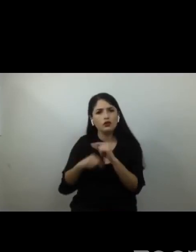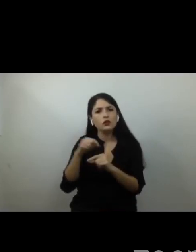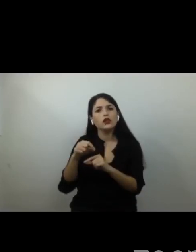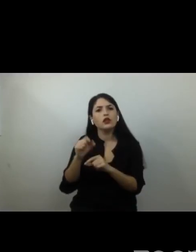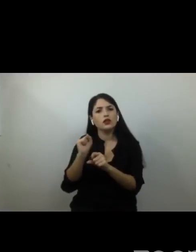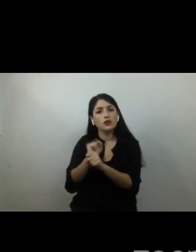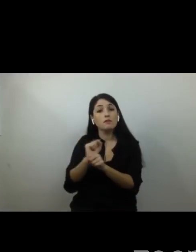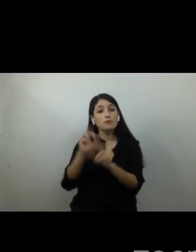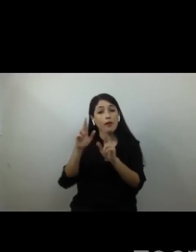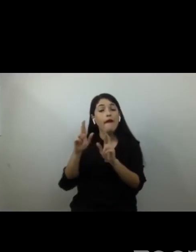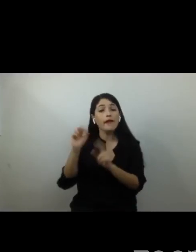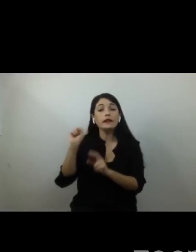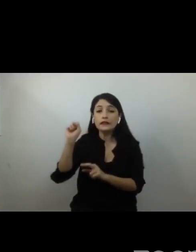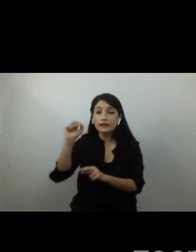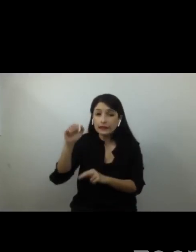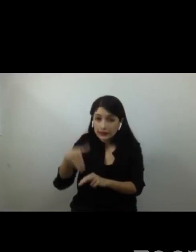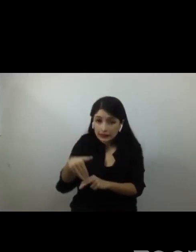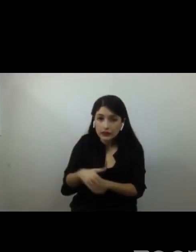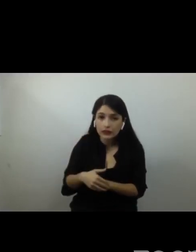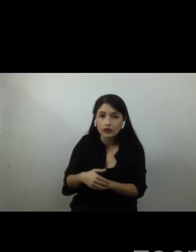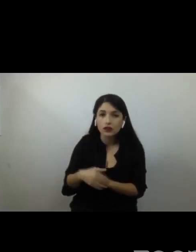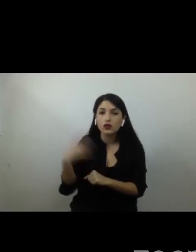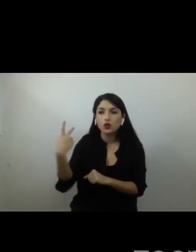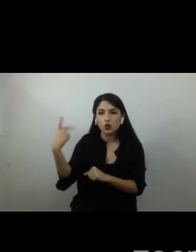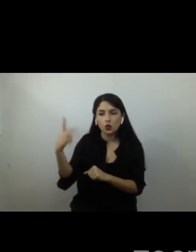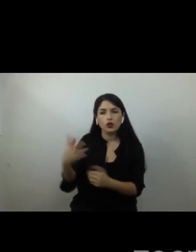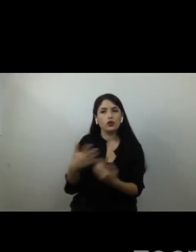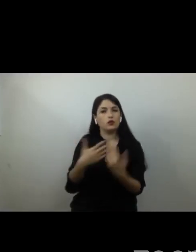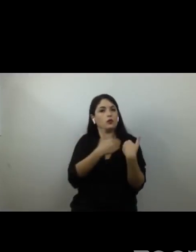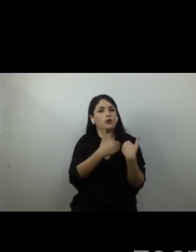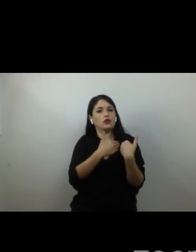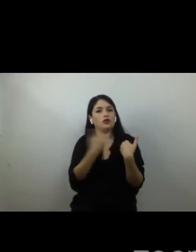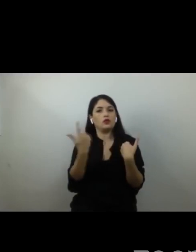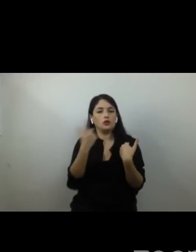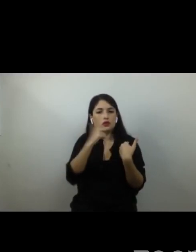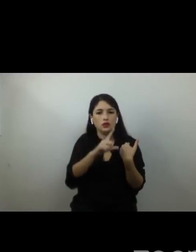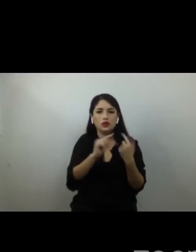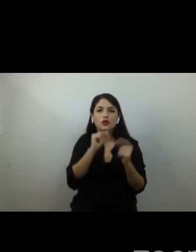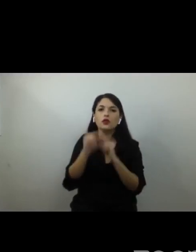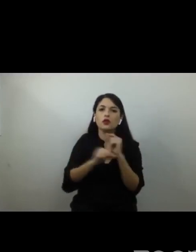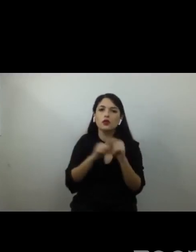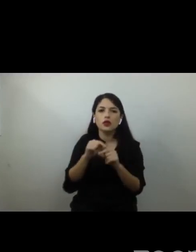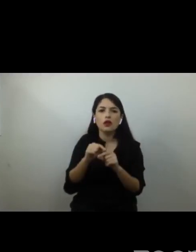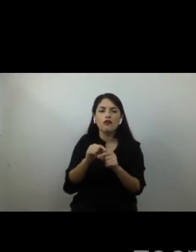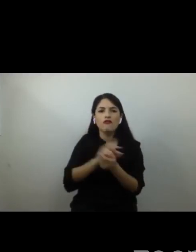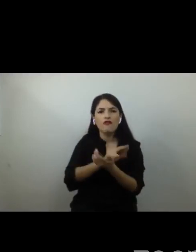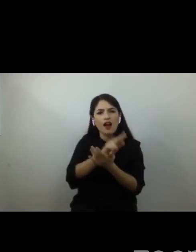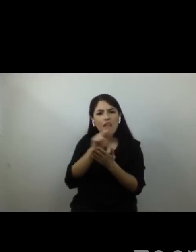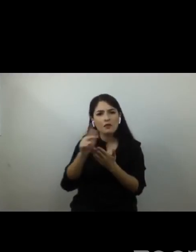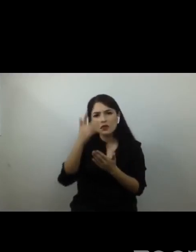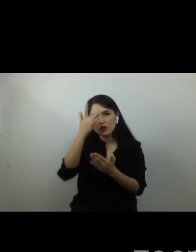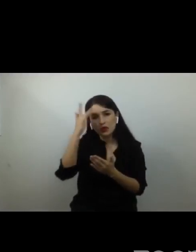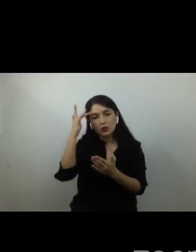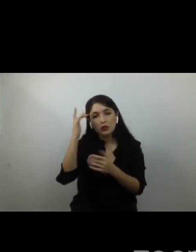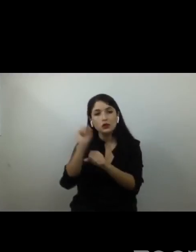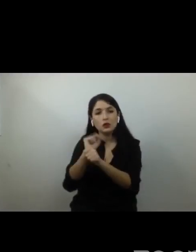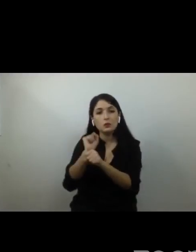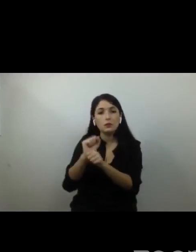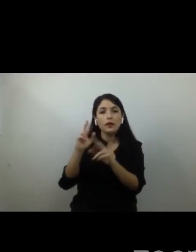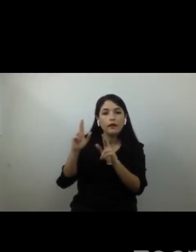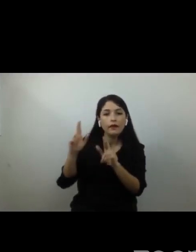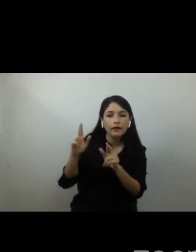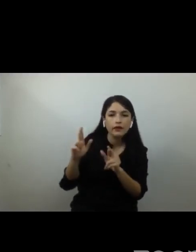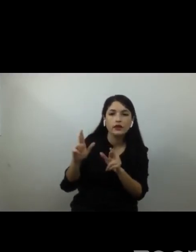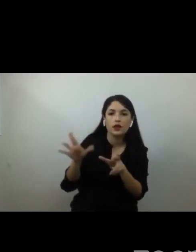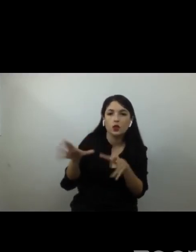sua responsabilidade, da relevância de ter sido signatário de tantos votos, de tanta esperança do campo